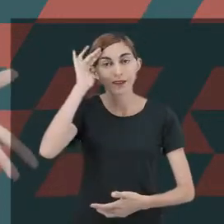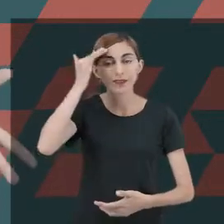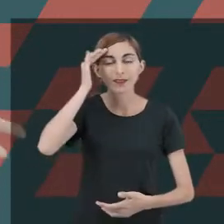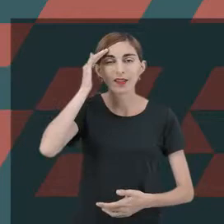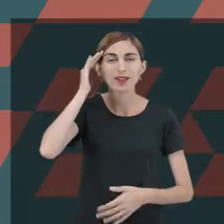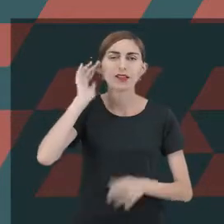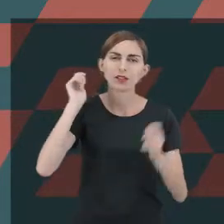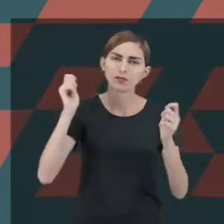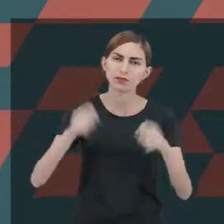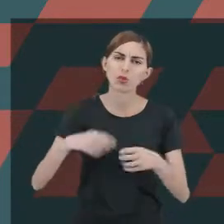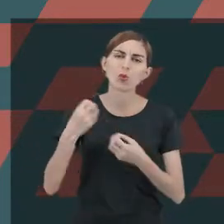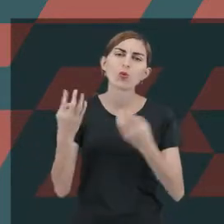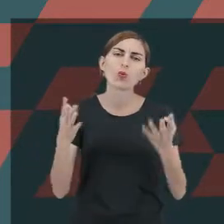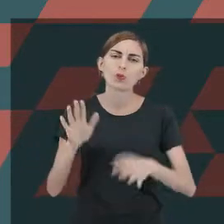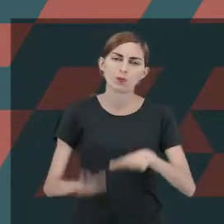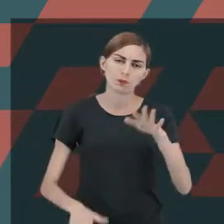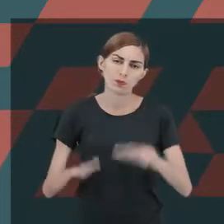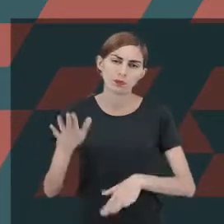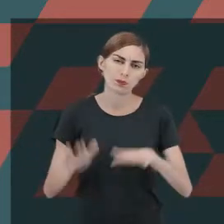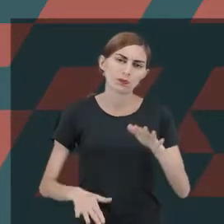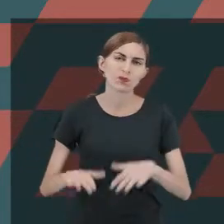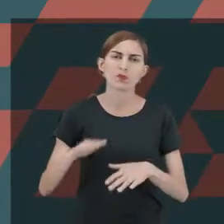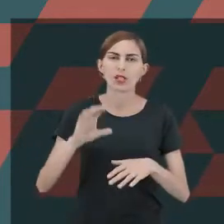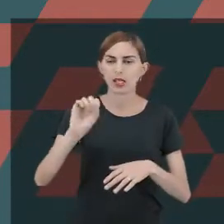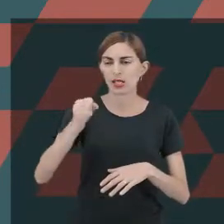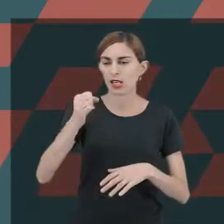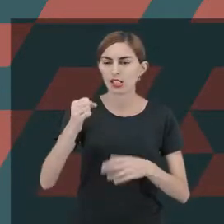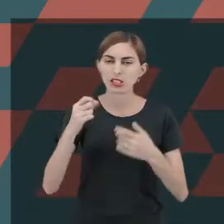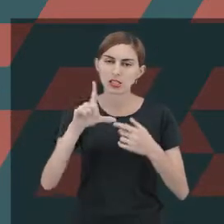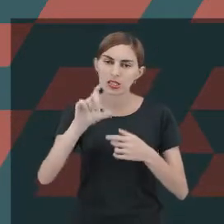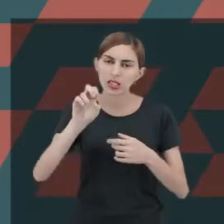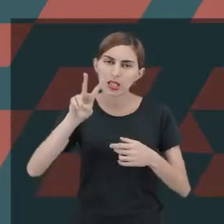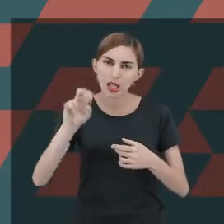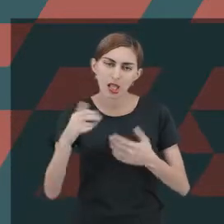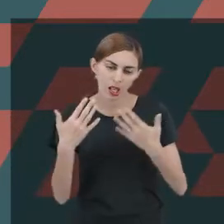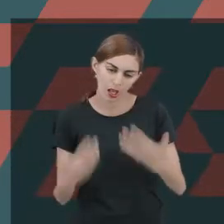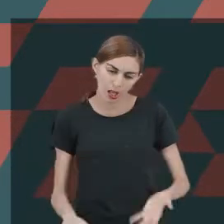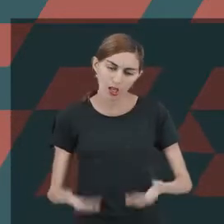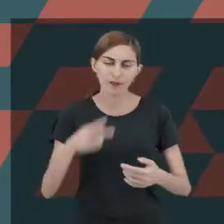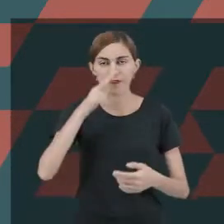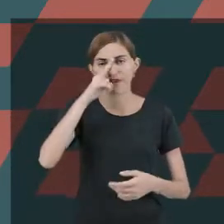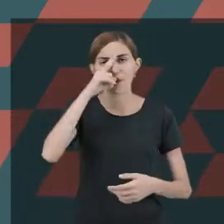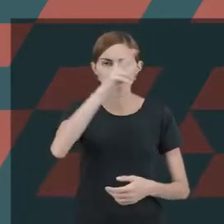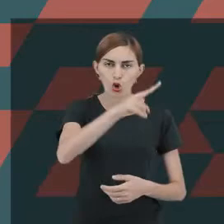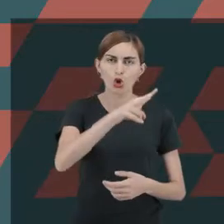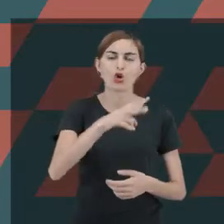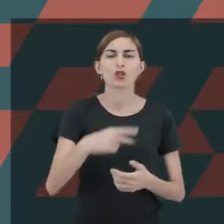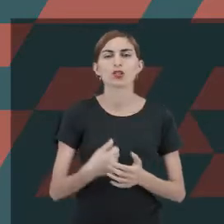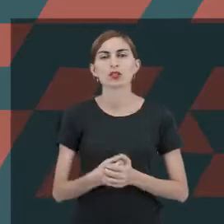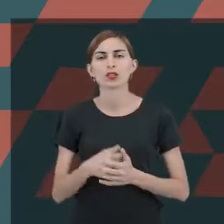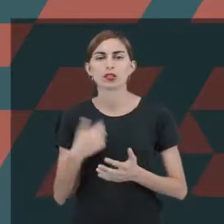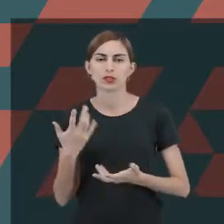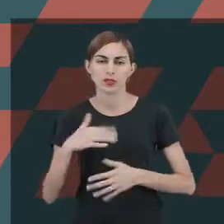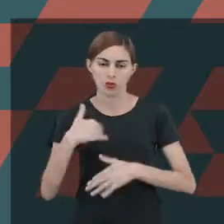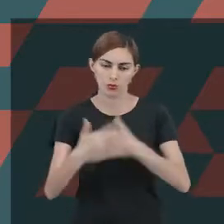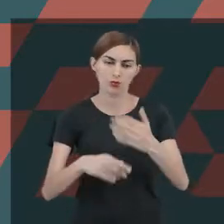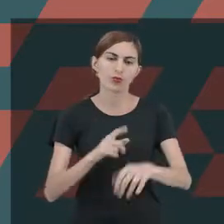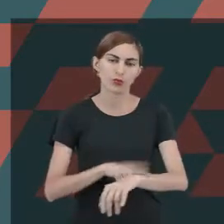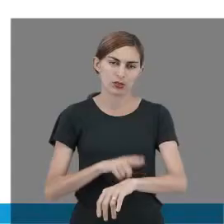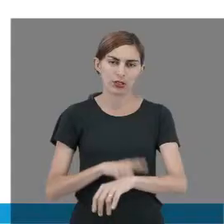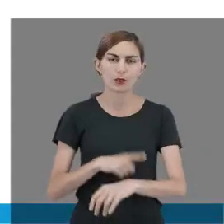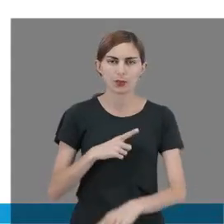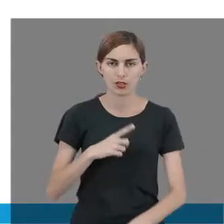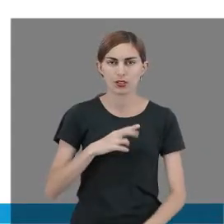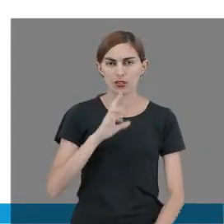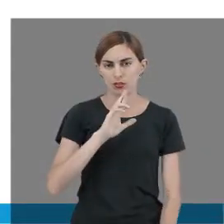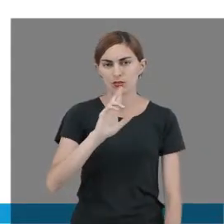qual a porcentagem de assintomático, qual a porcentagem de casos leves, qual a porcentagem de quadros graves. Então, talvez daqui a um tempo a gente tenha um pouquinho dessa